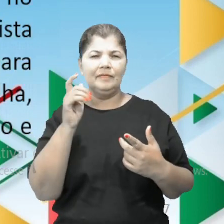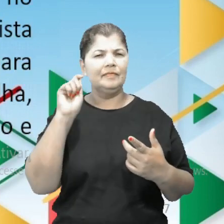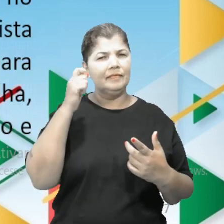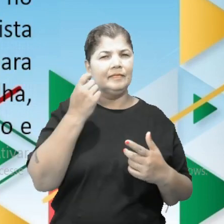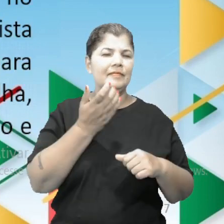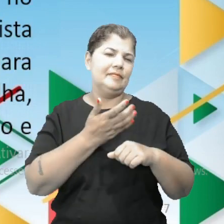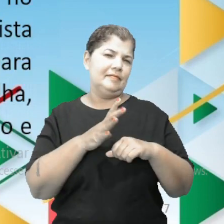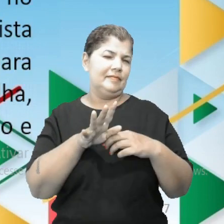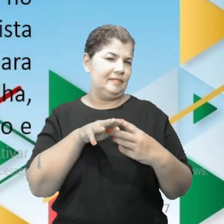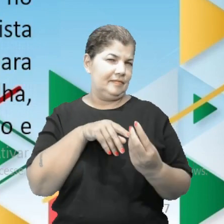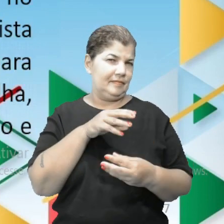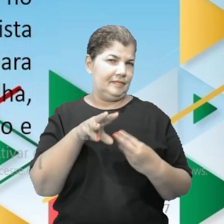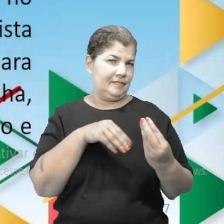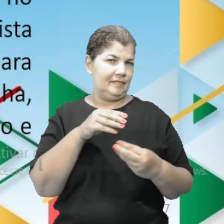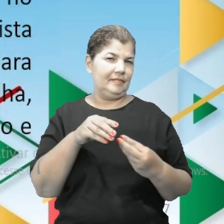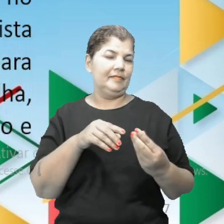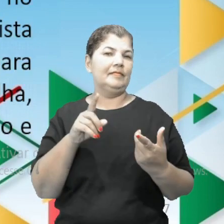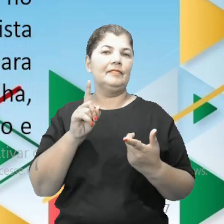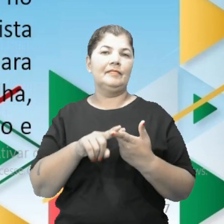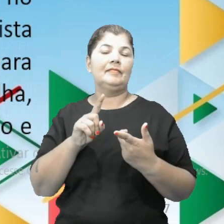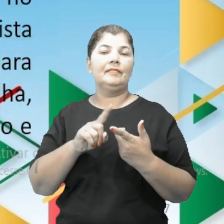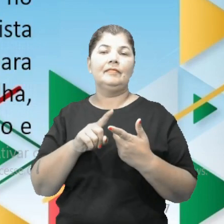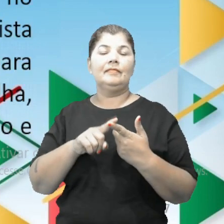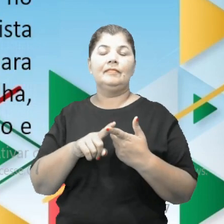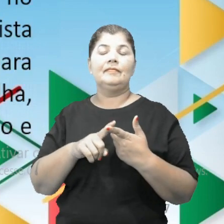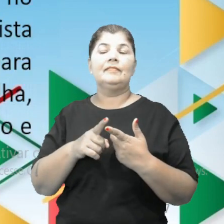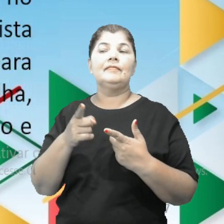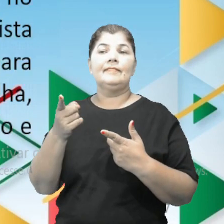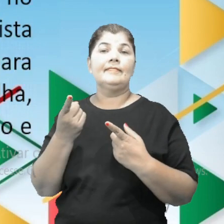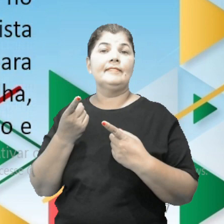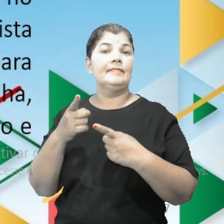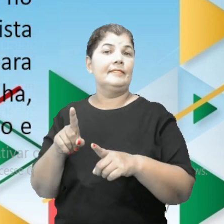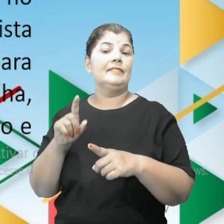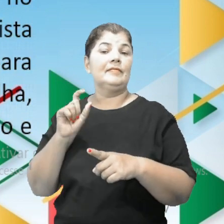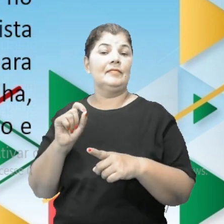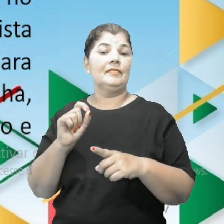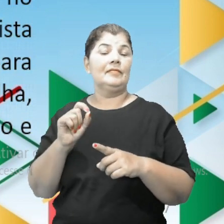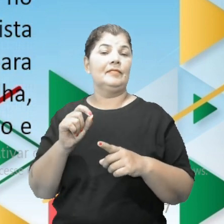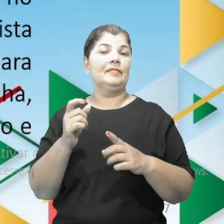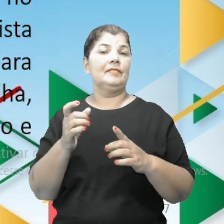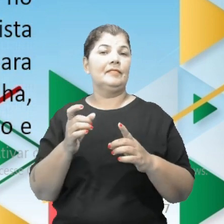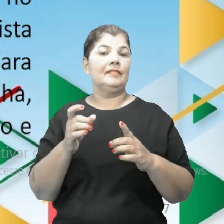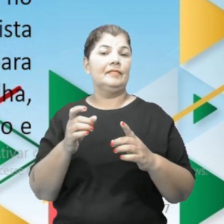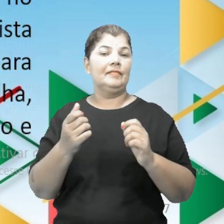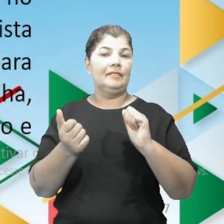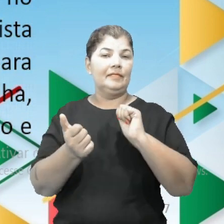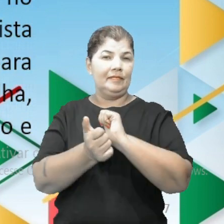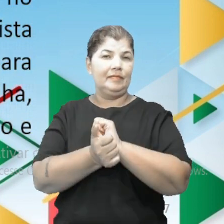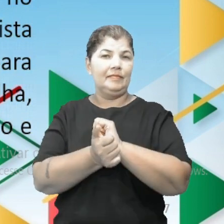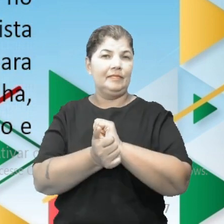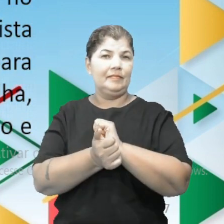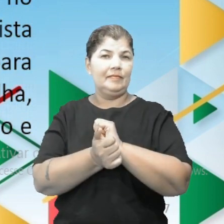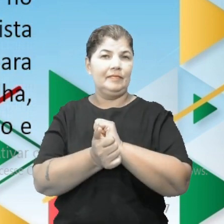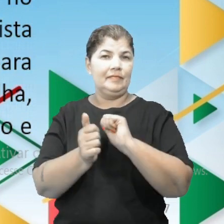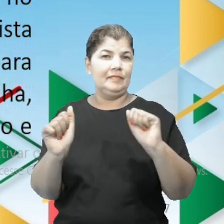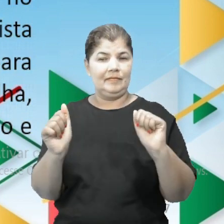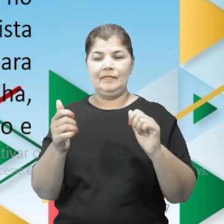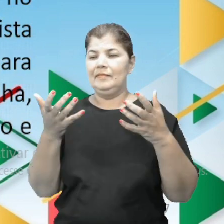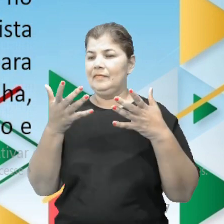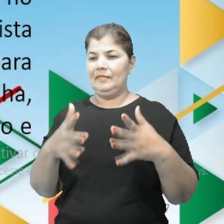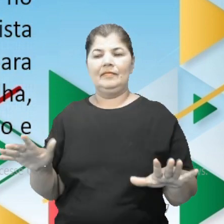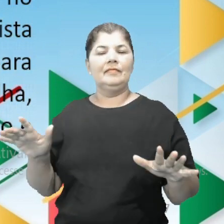e teve ainda contra si o fato, né, de os libertos não quererem trabalhar nas